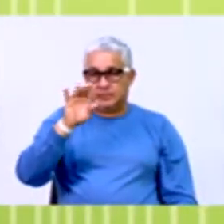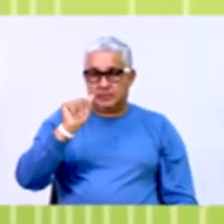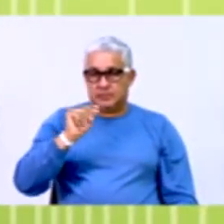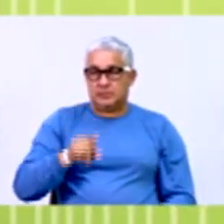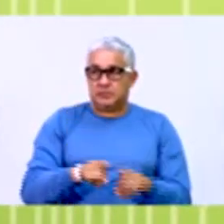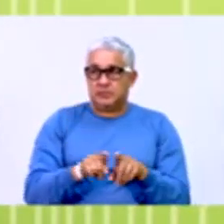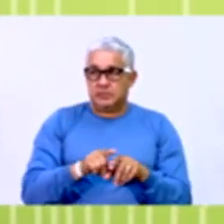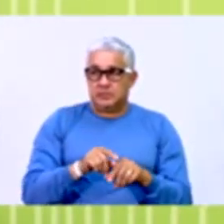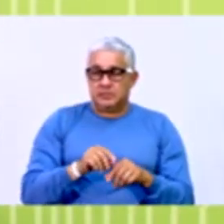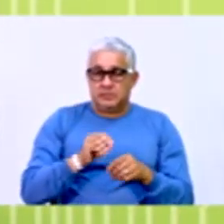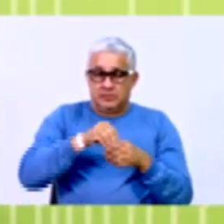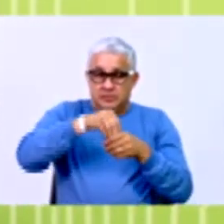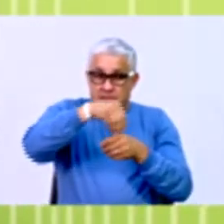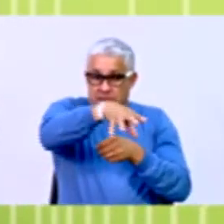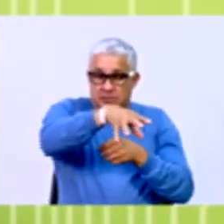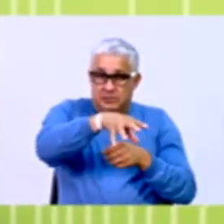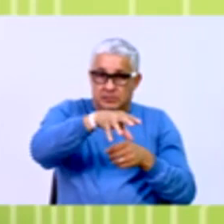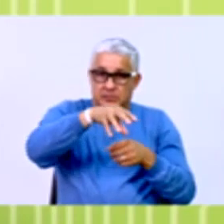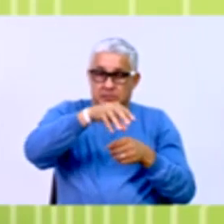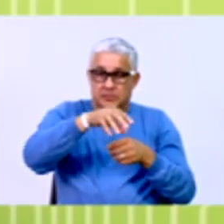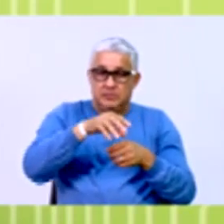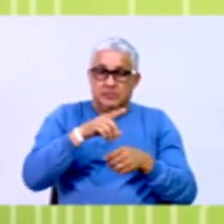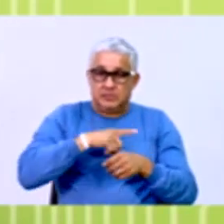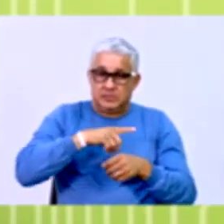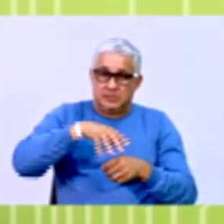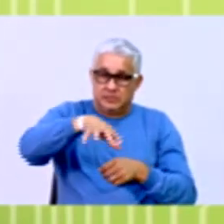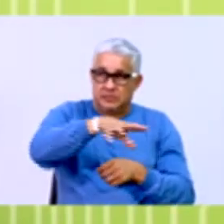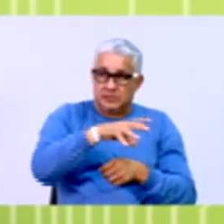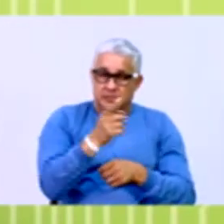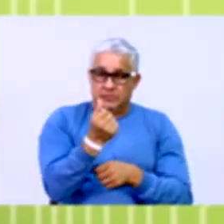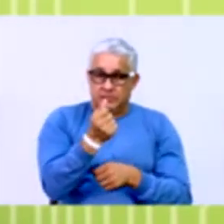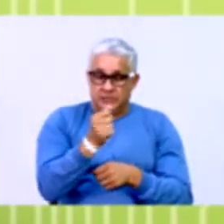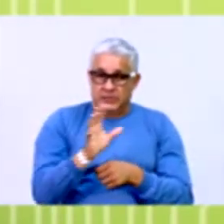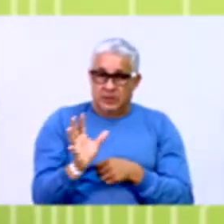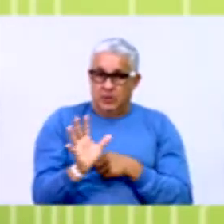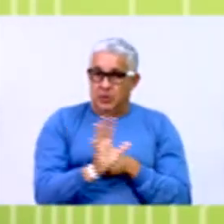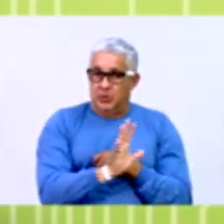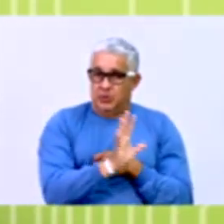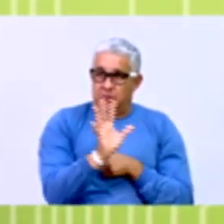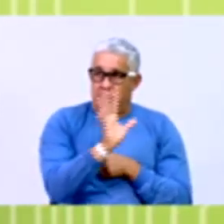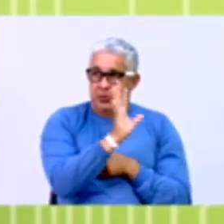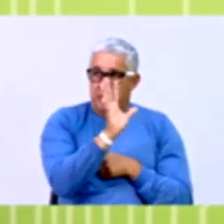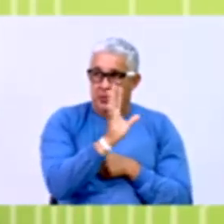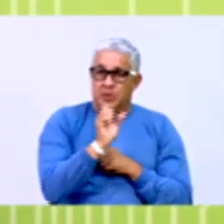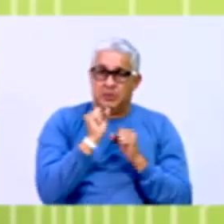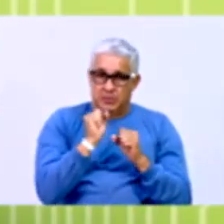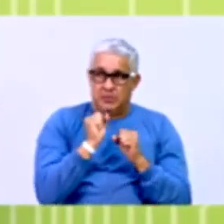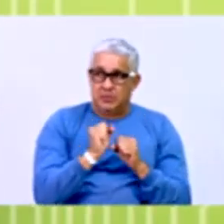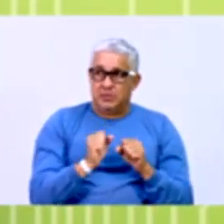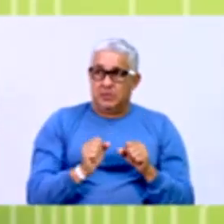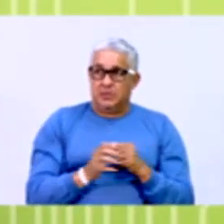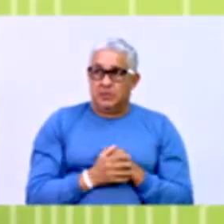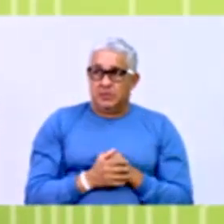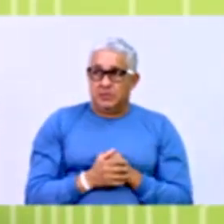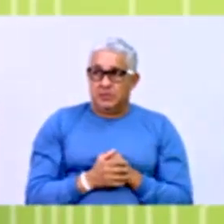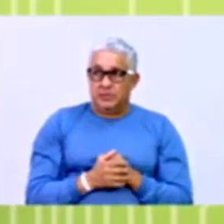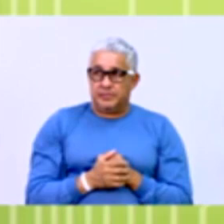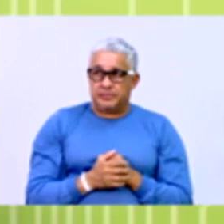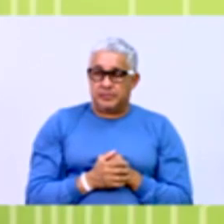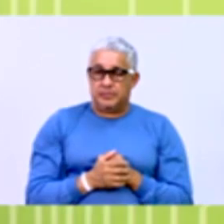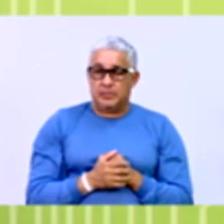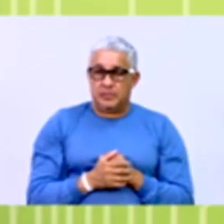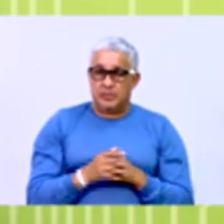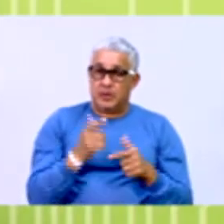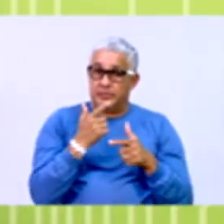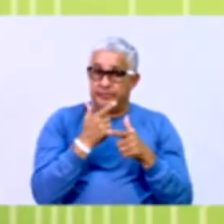são auditorias externas, elas envolvem valores bem altos, né? E podem, realmente, como o professor disse, trazer implicações